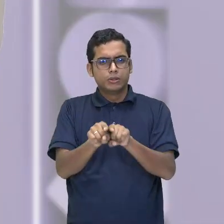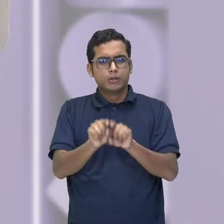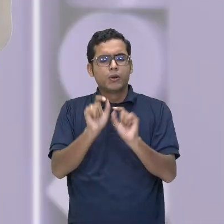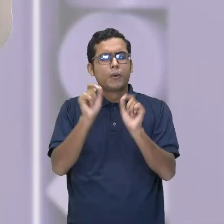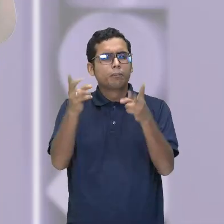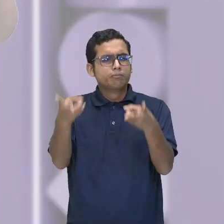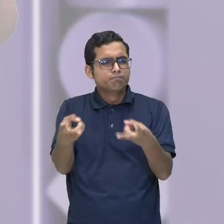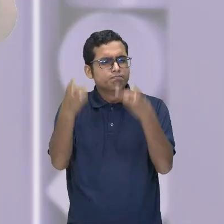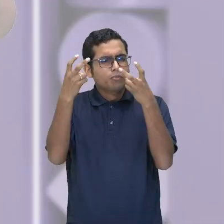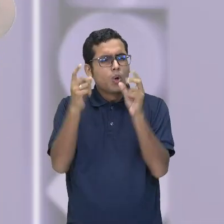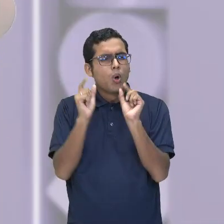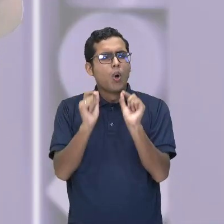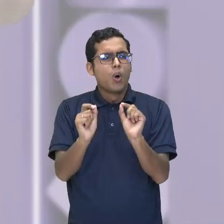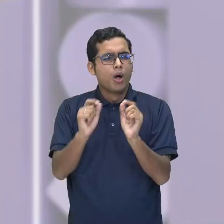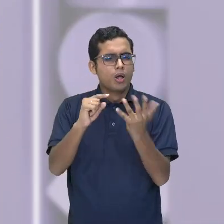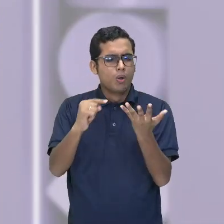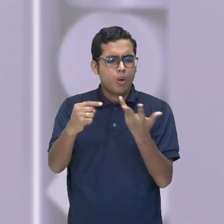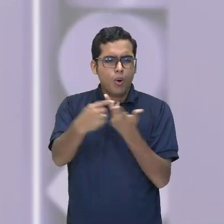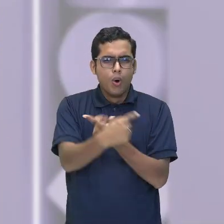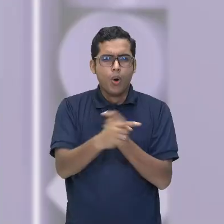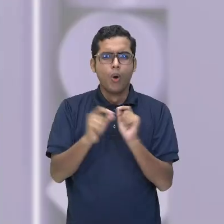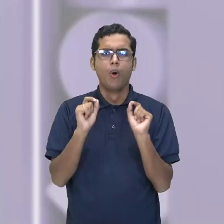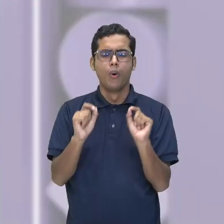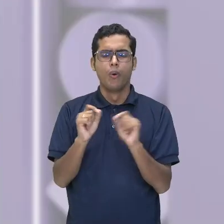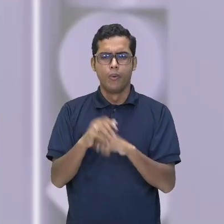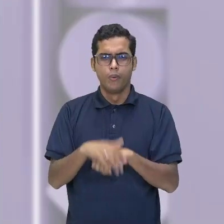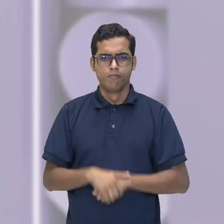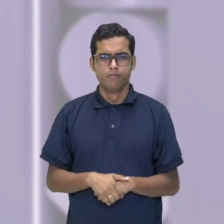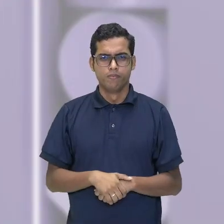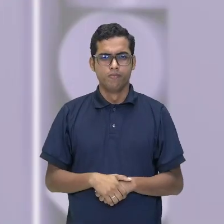existe uma grande concatenação,